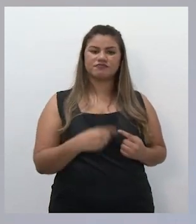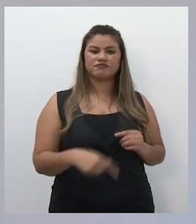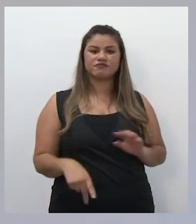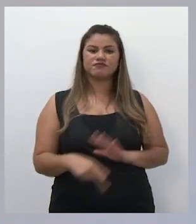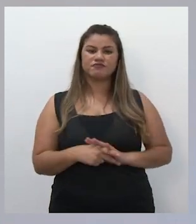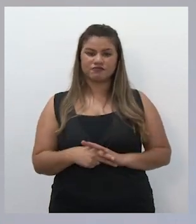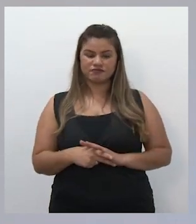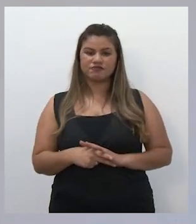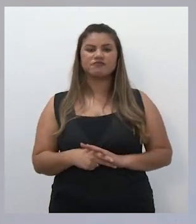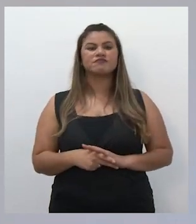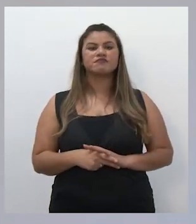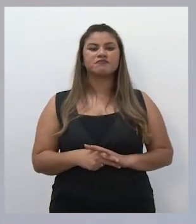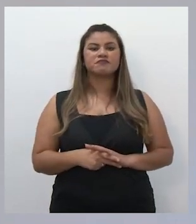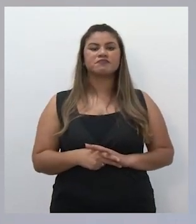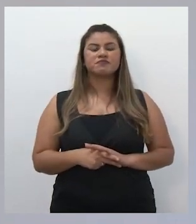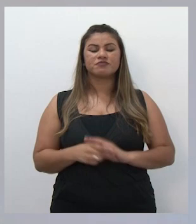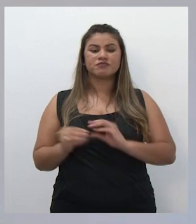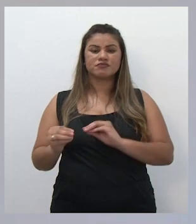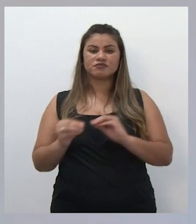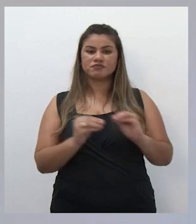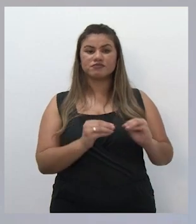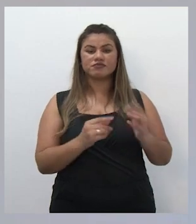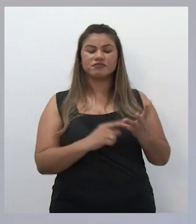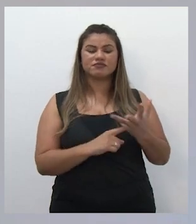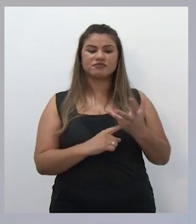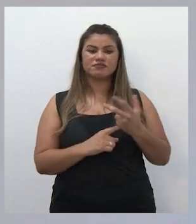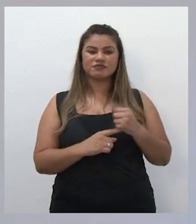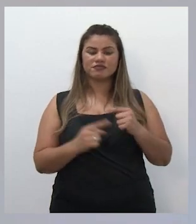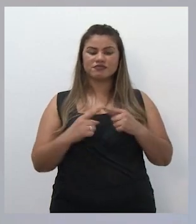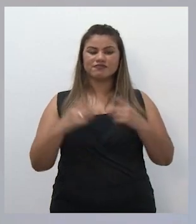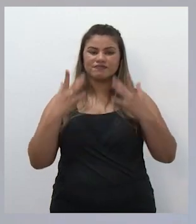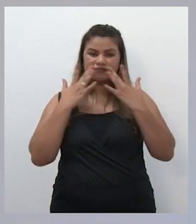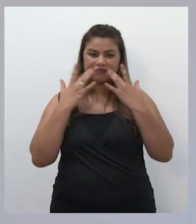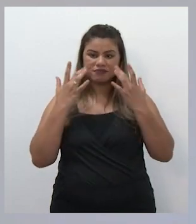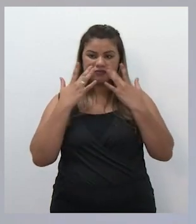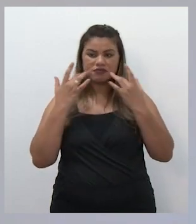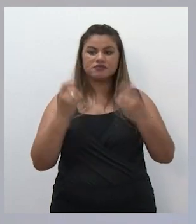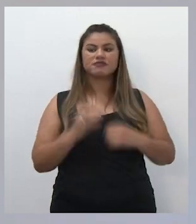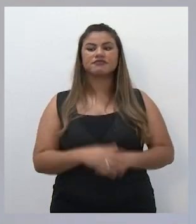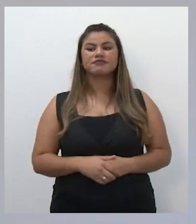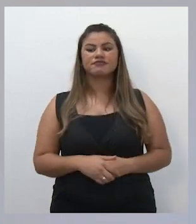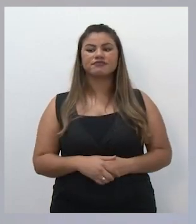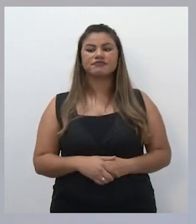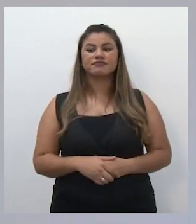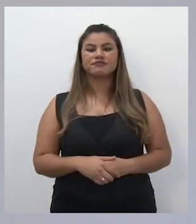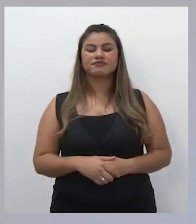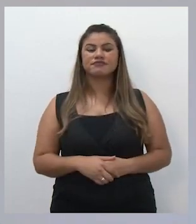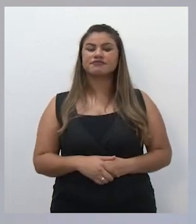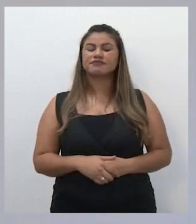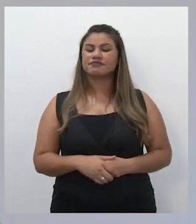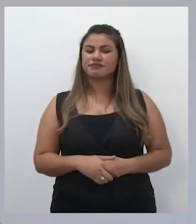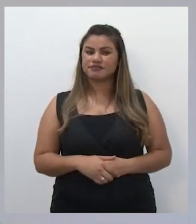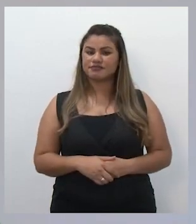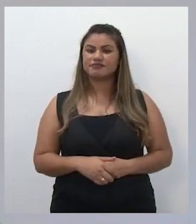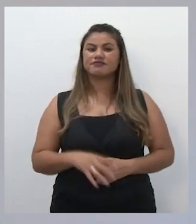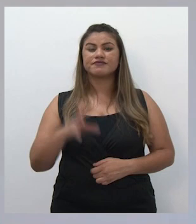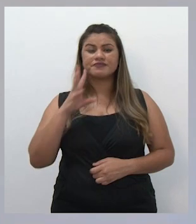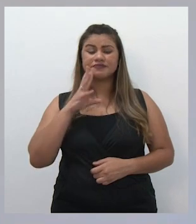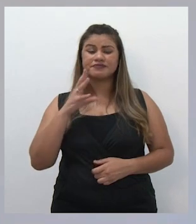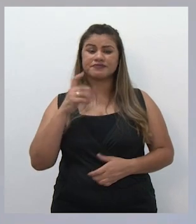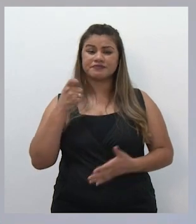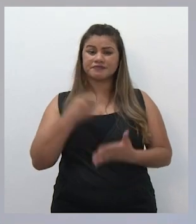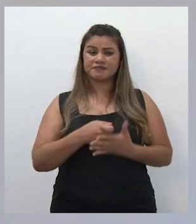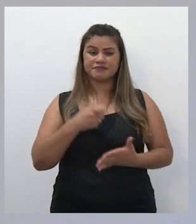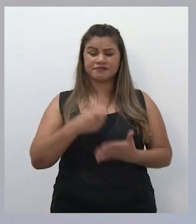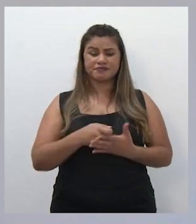lá, para a arte, ele vai trabalhar a questão da encenação. Isso, vejam que não está imposto, não está dizendo que é